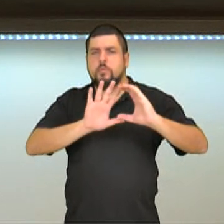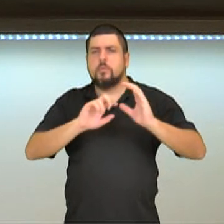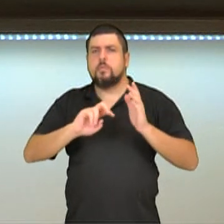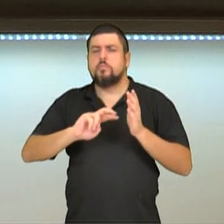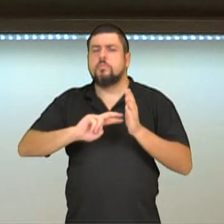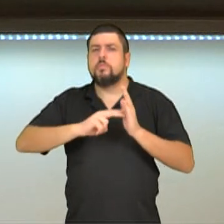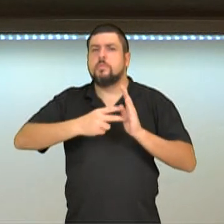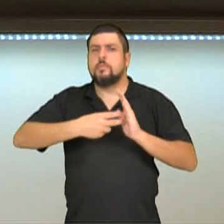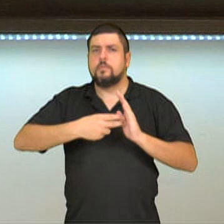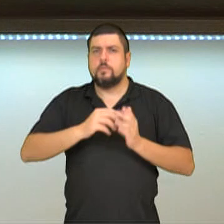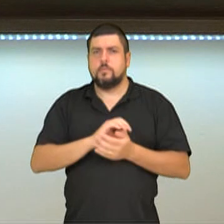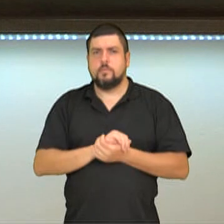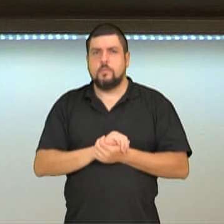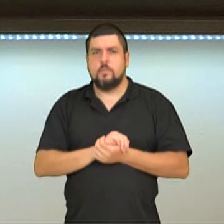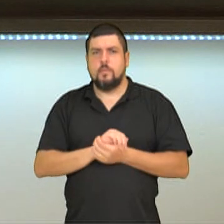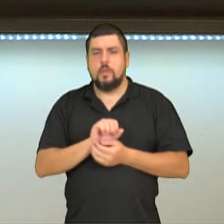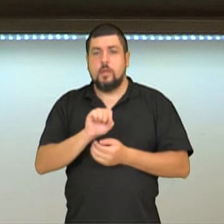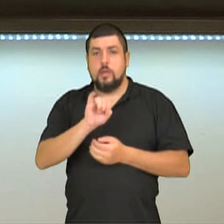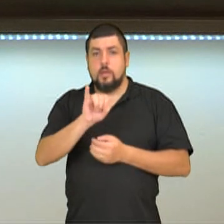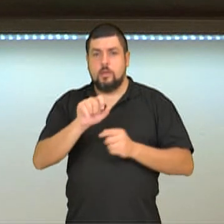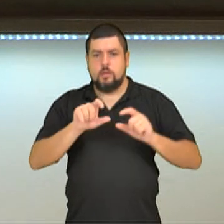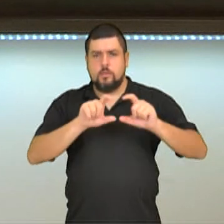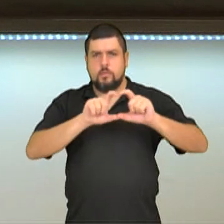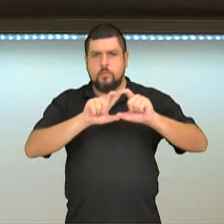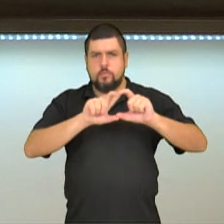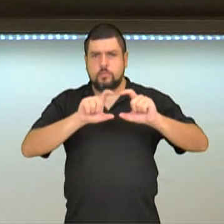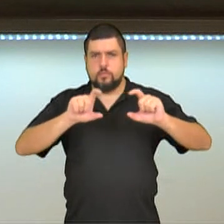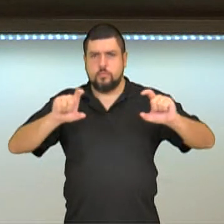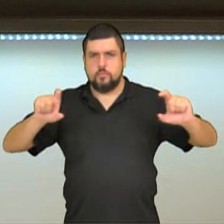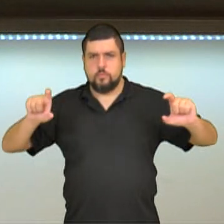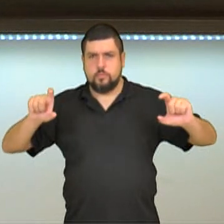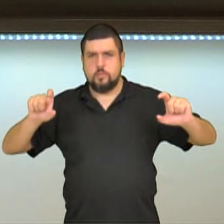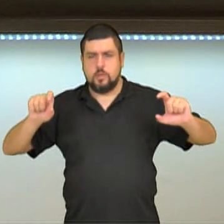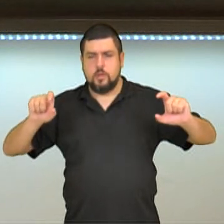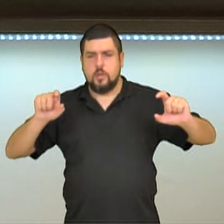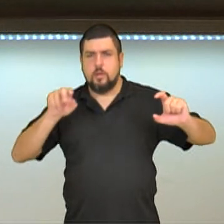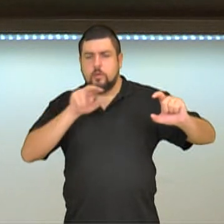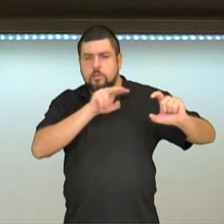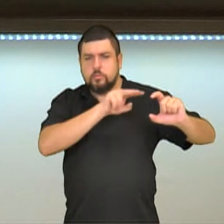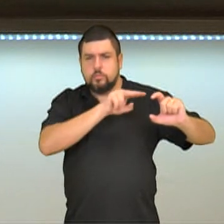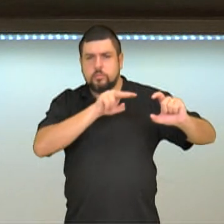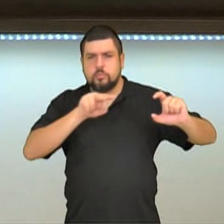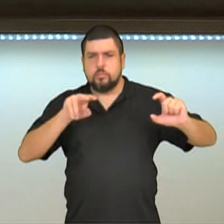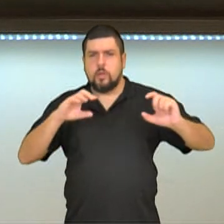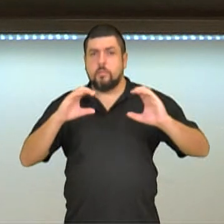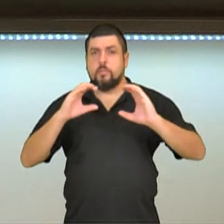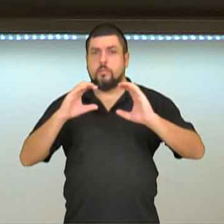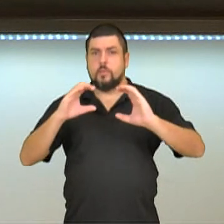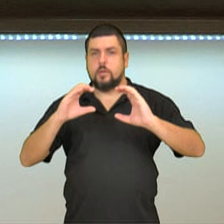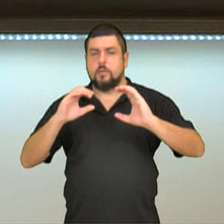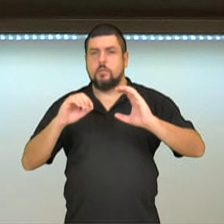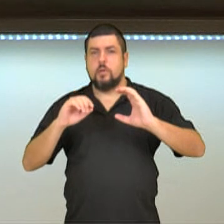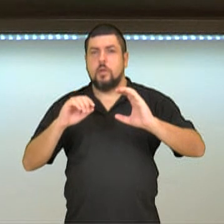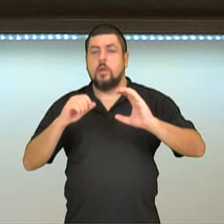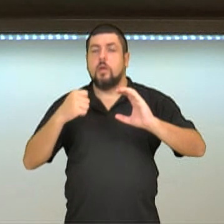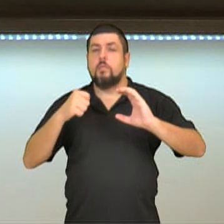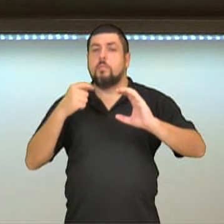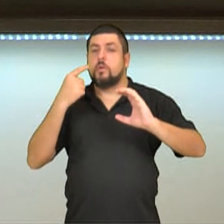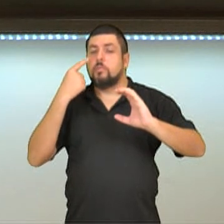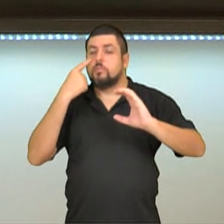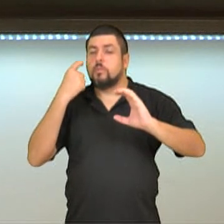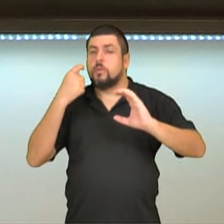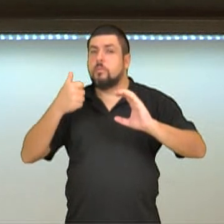expressão numérica? Quando a gente está falando quando a gente observa que tem um parênteses, eu preciso fazer o quê? Olhar primeiro para